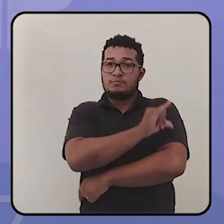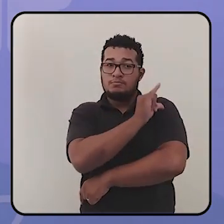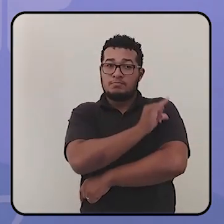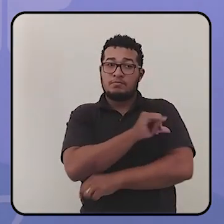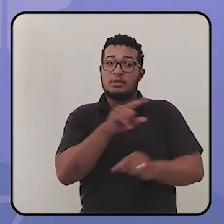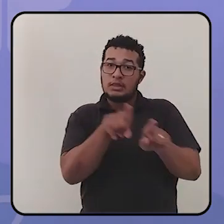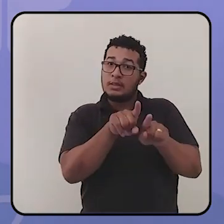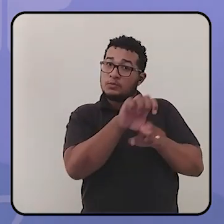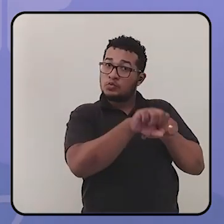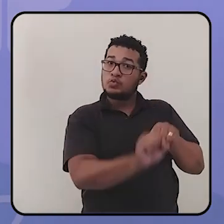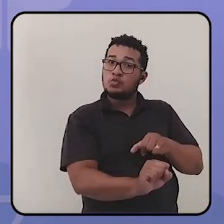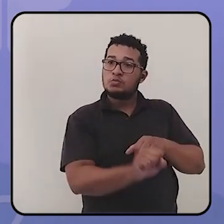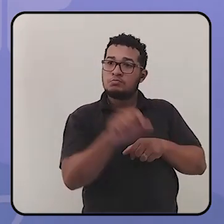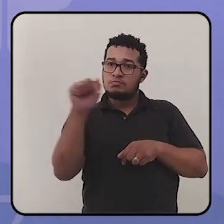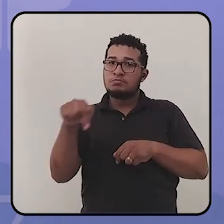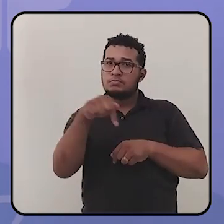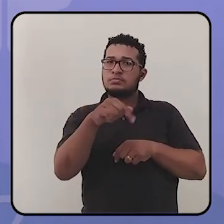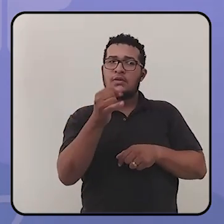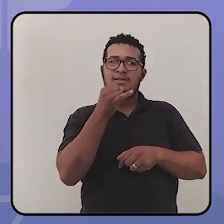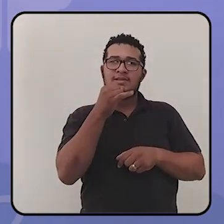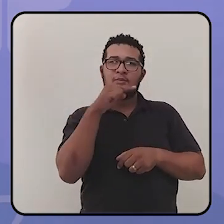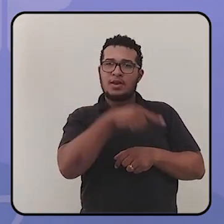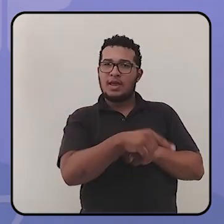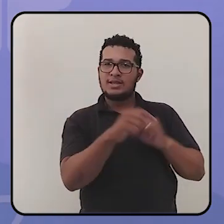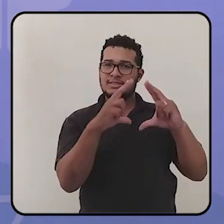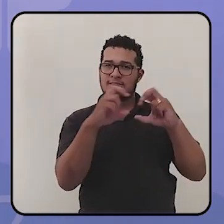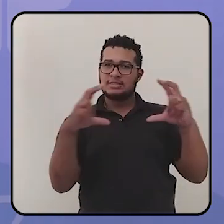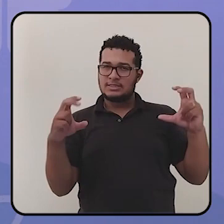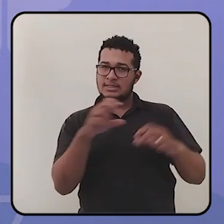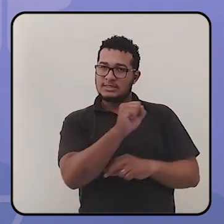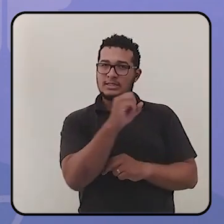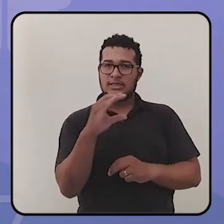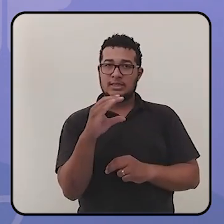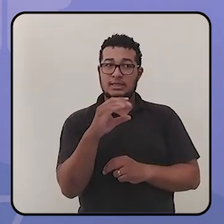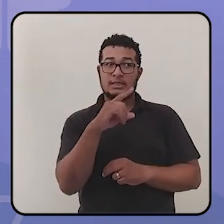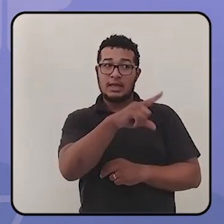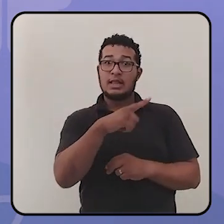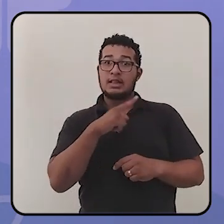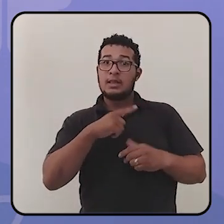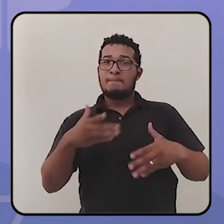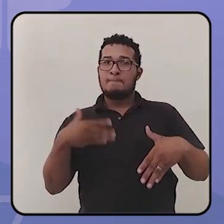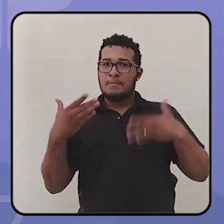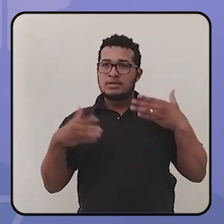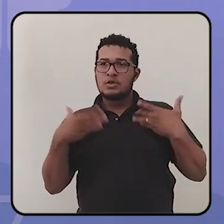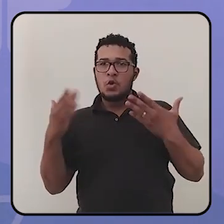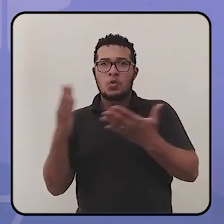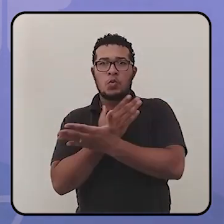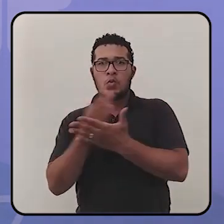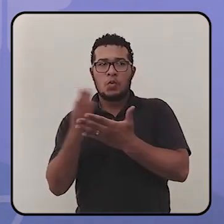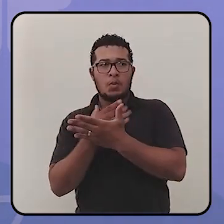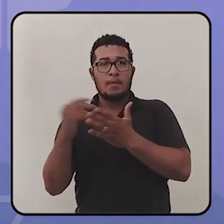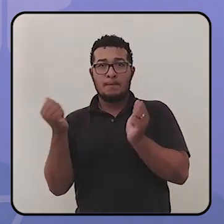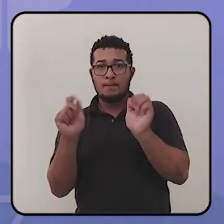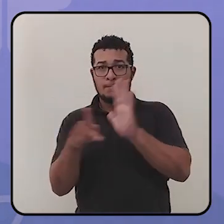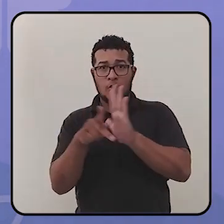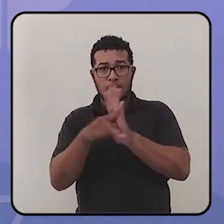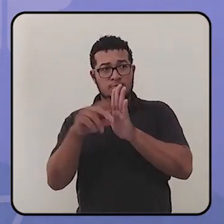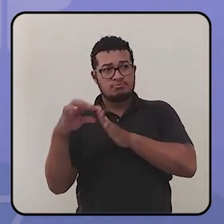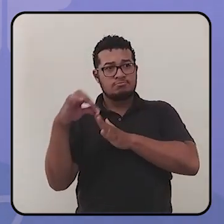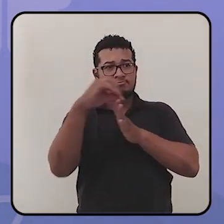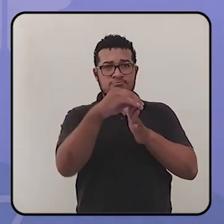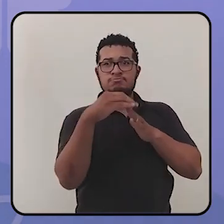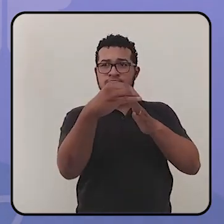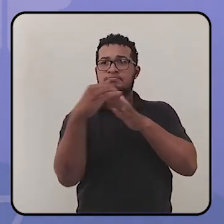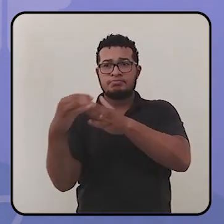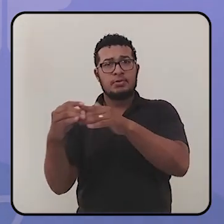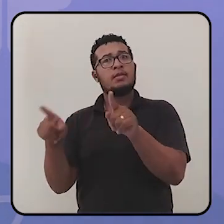do nosso país. Inclusive, existe em Santa Catarina alguns passeios turísticos nos sítios arqueológicos de sambaquis.